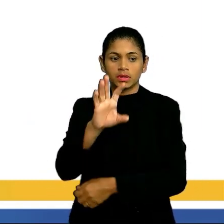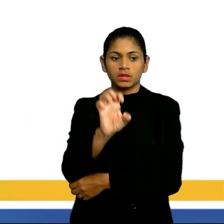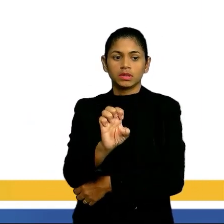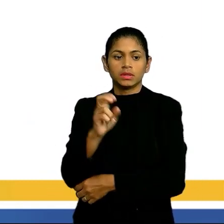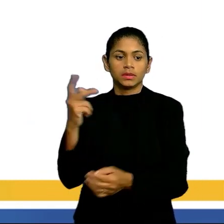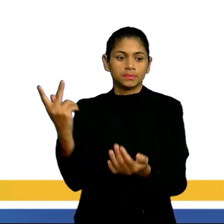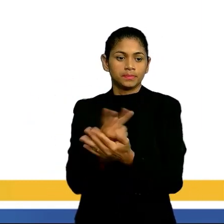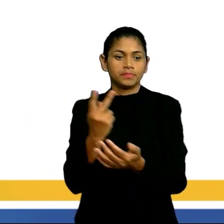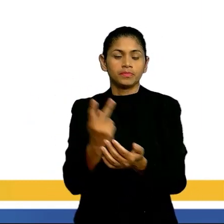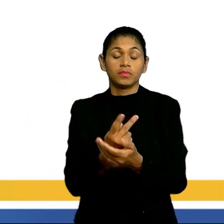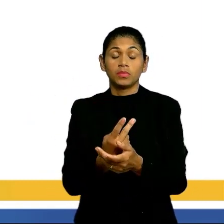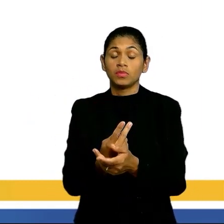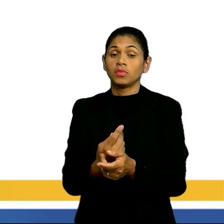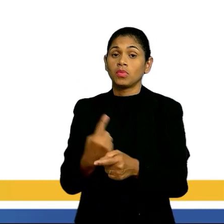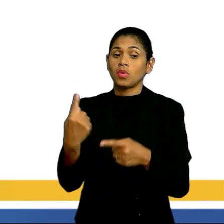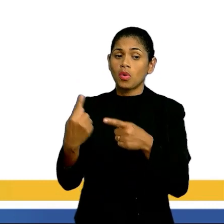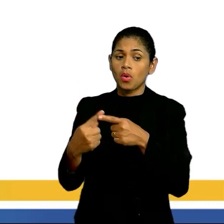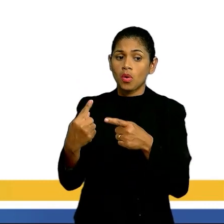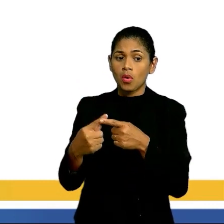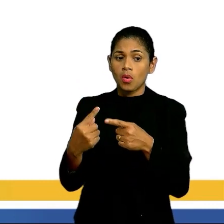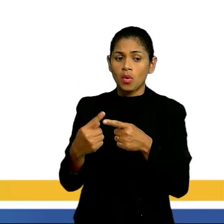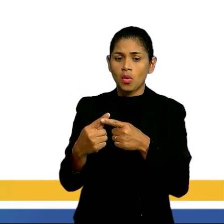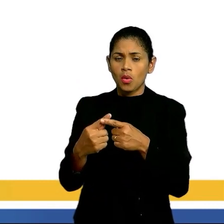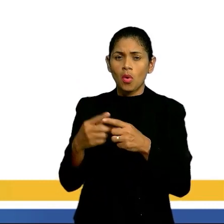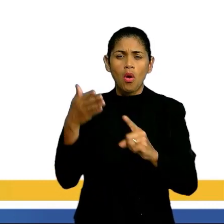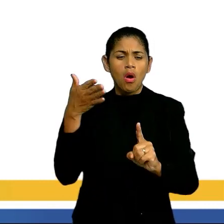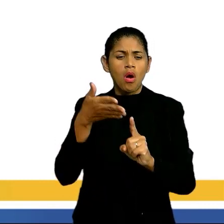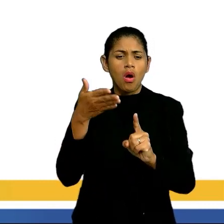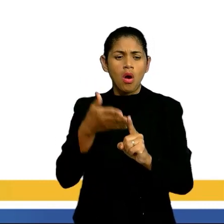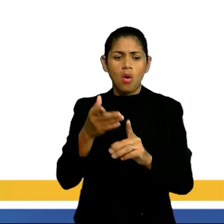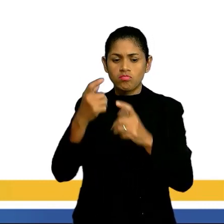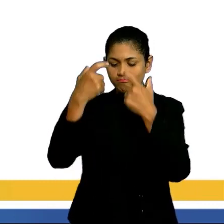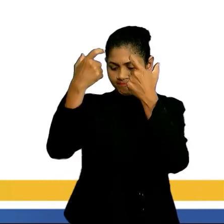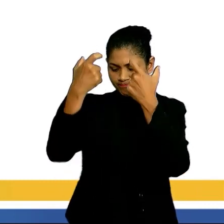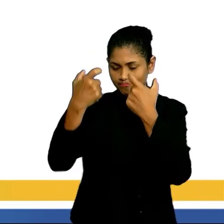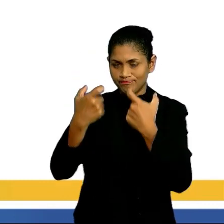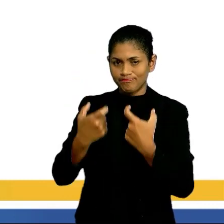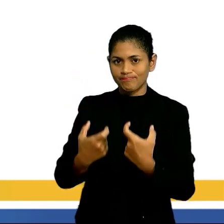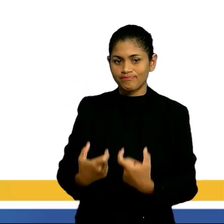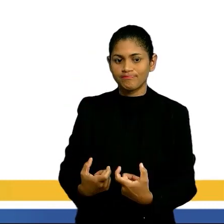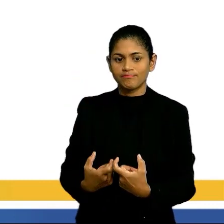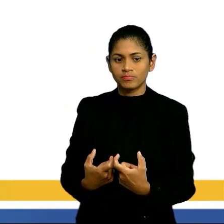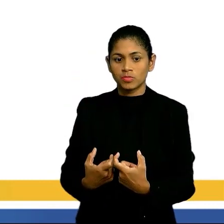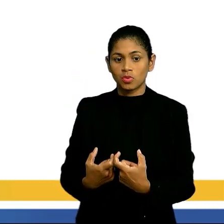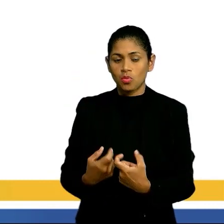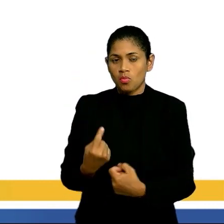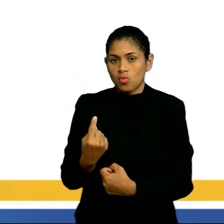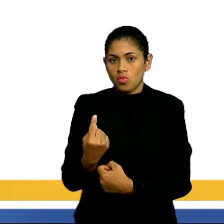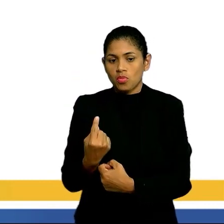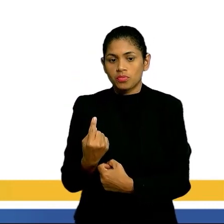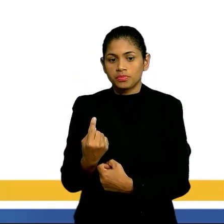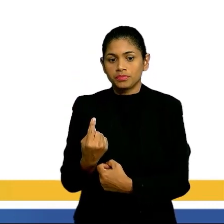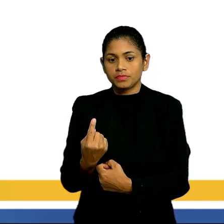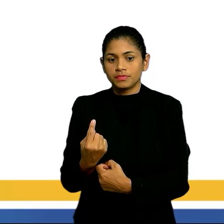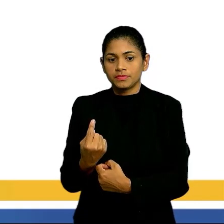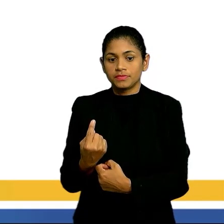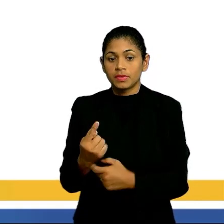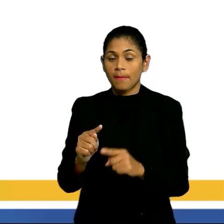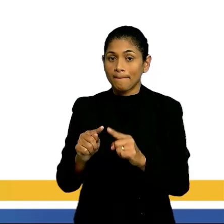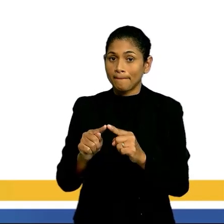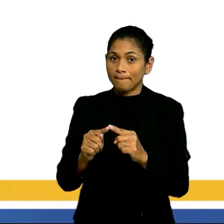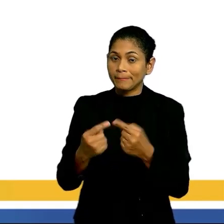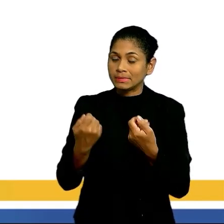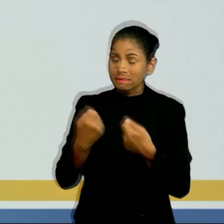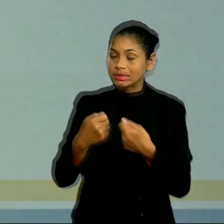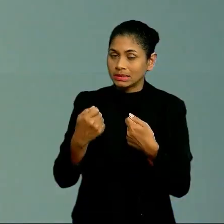ele se refere ao ser humano como indivíduo, mas deveria considerá-lo como espécie. Então, se a gente